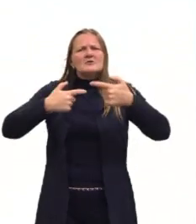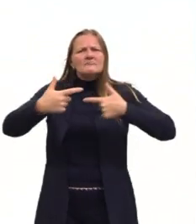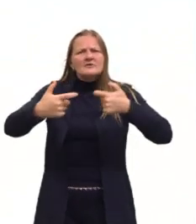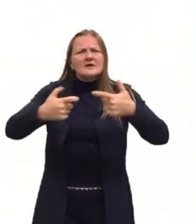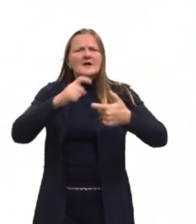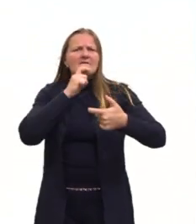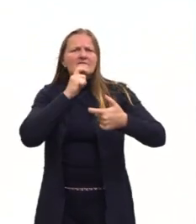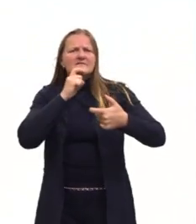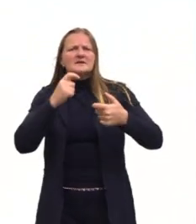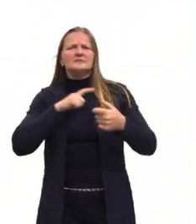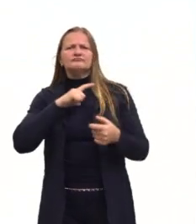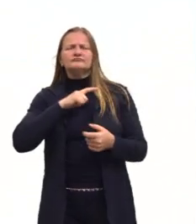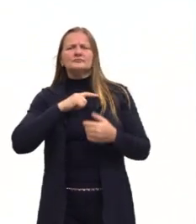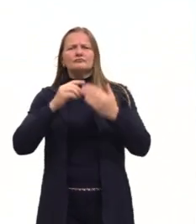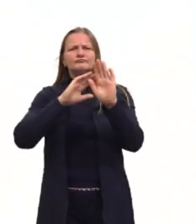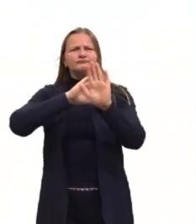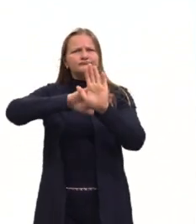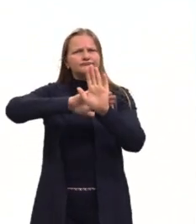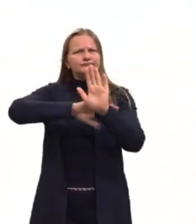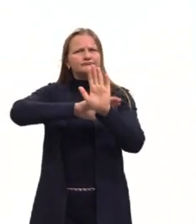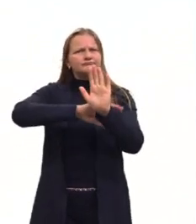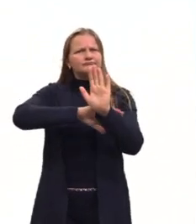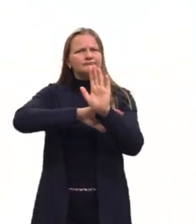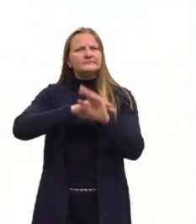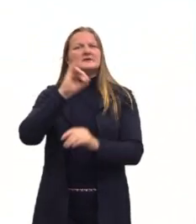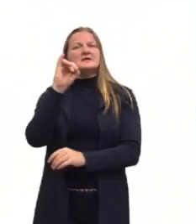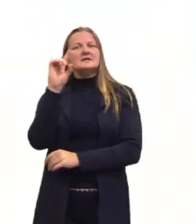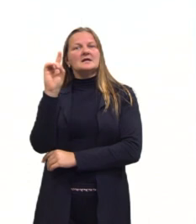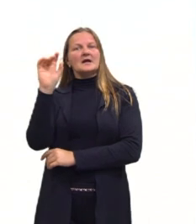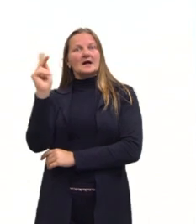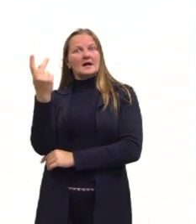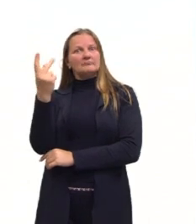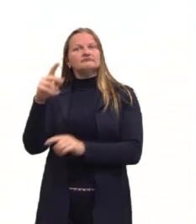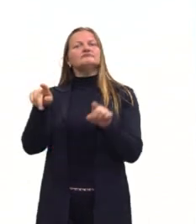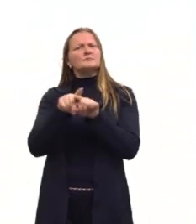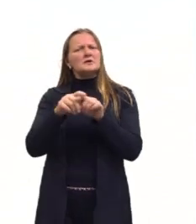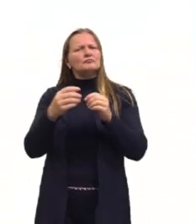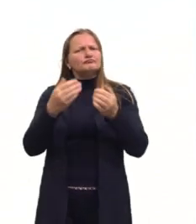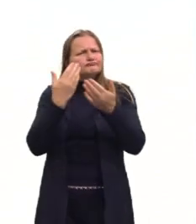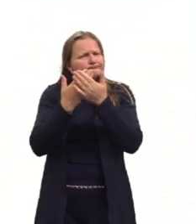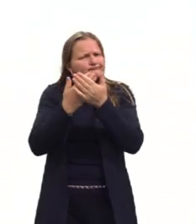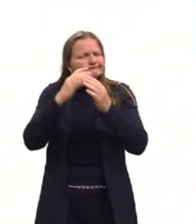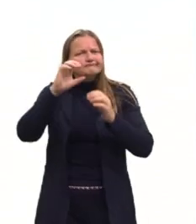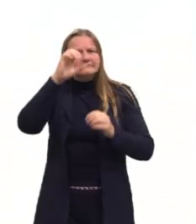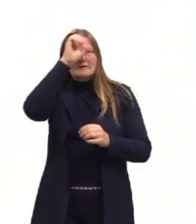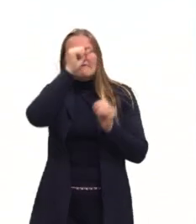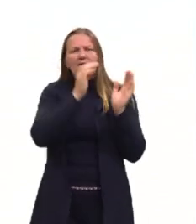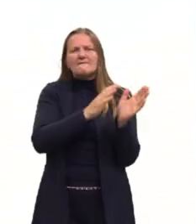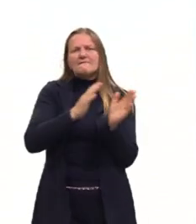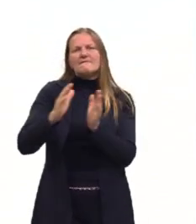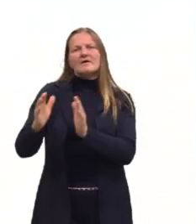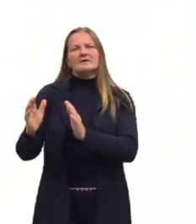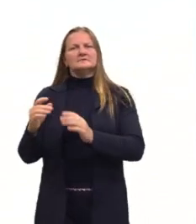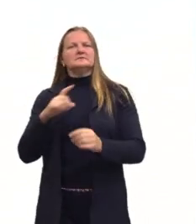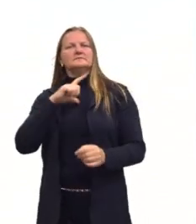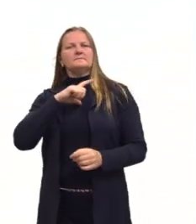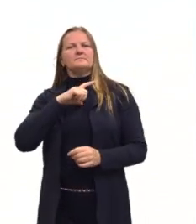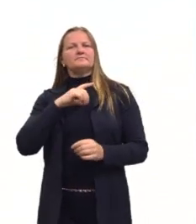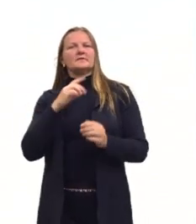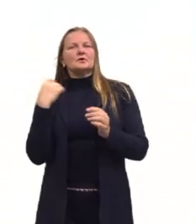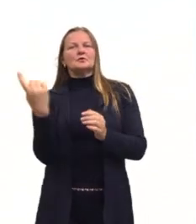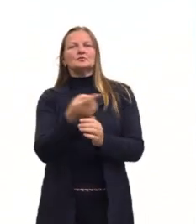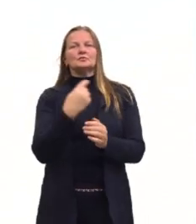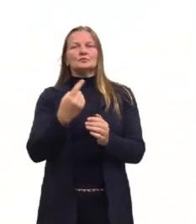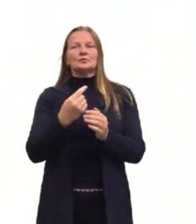nova ordem mundial IDH certo então a gente vai ver justamente essa fase Esse período aí da